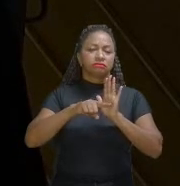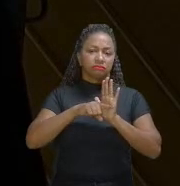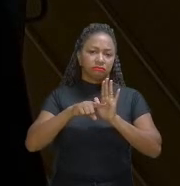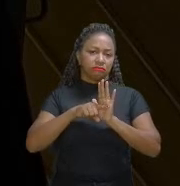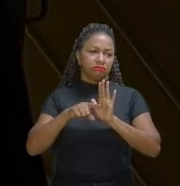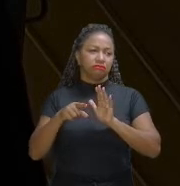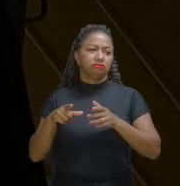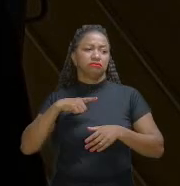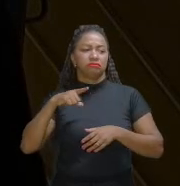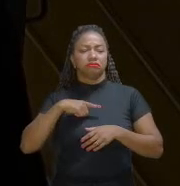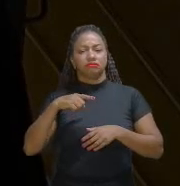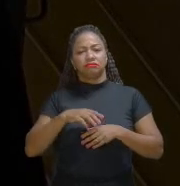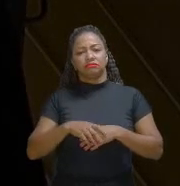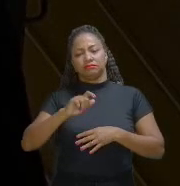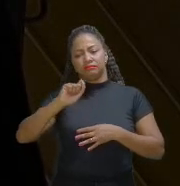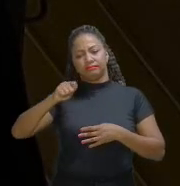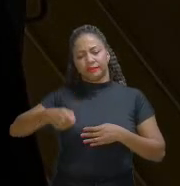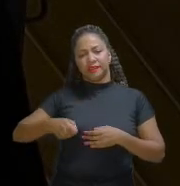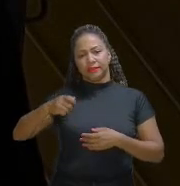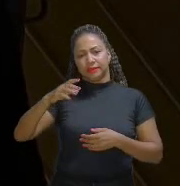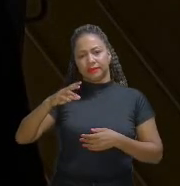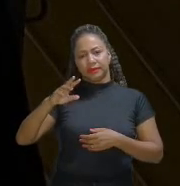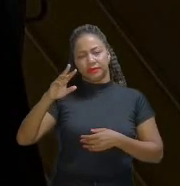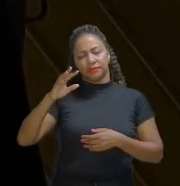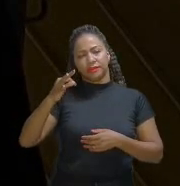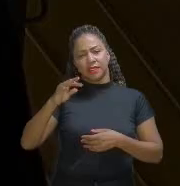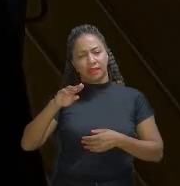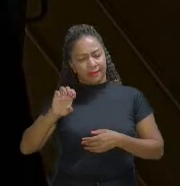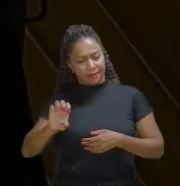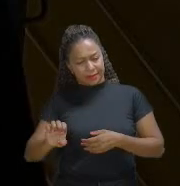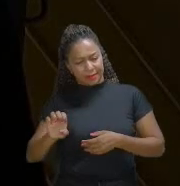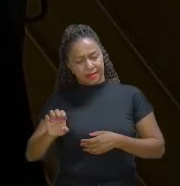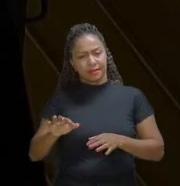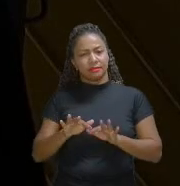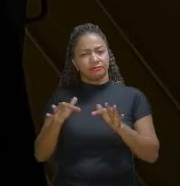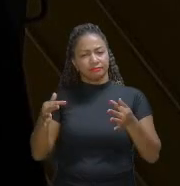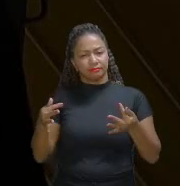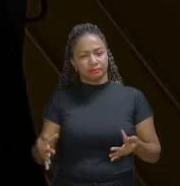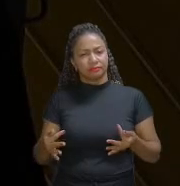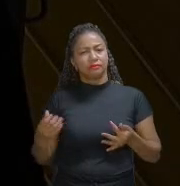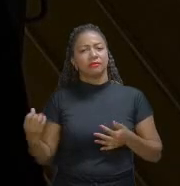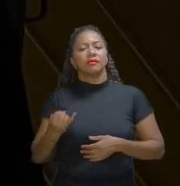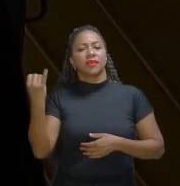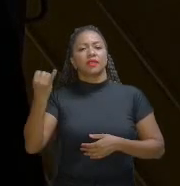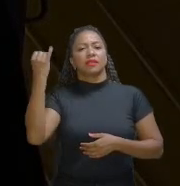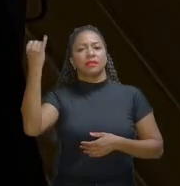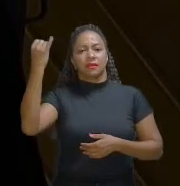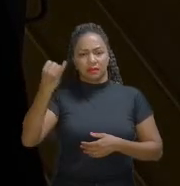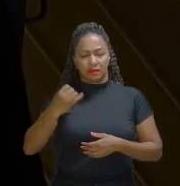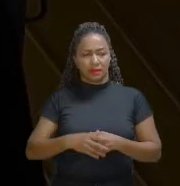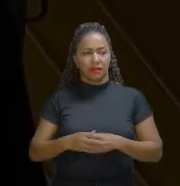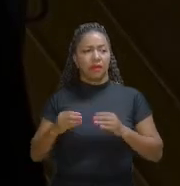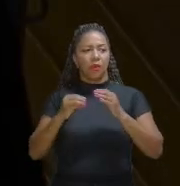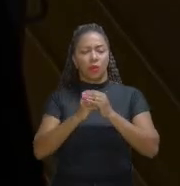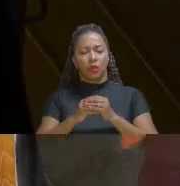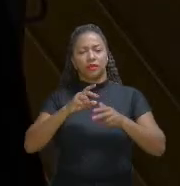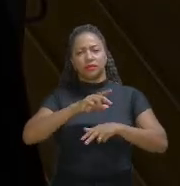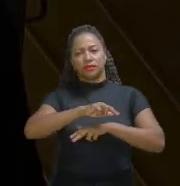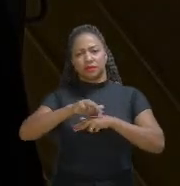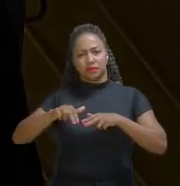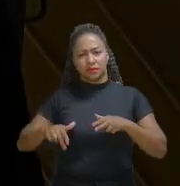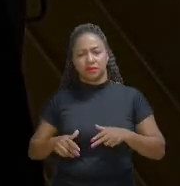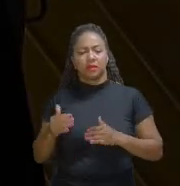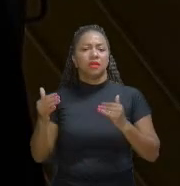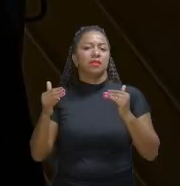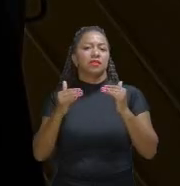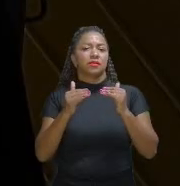constantes da súmula 73 do TSE seria suficiente para a configuração da fraude à cota de gênero. Conforme